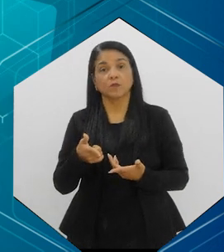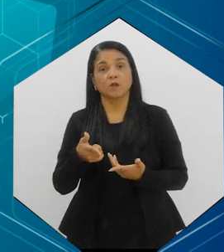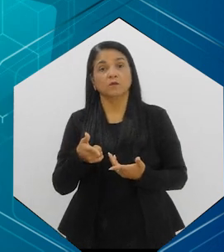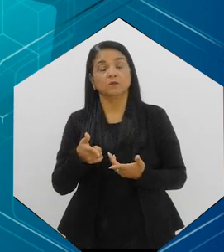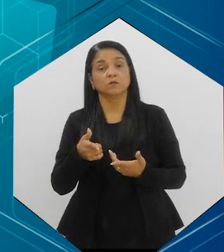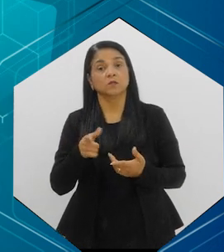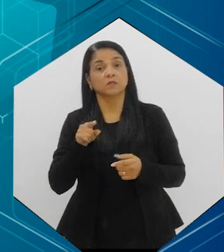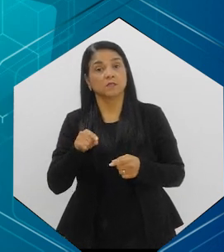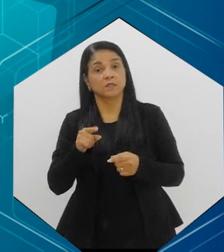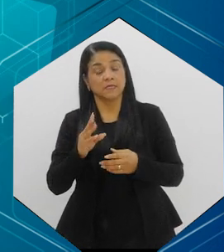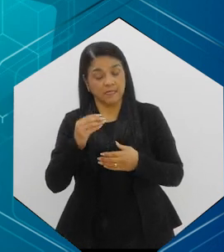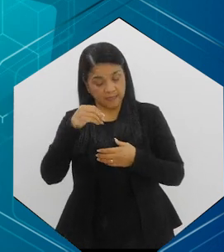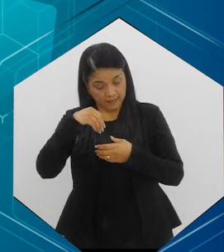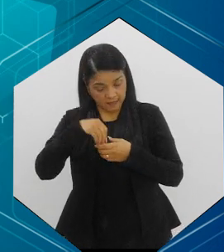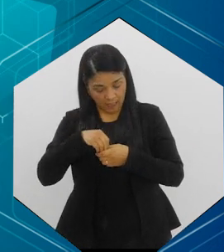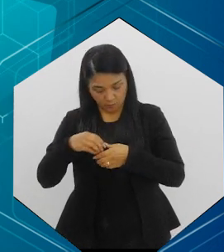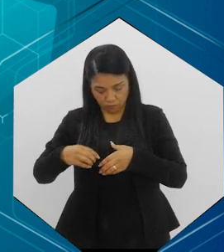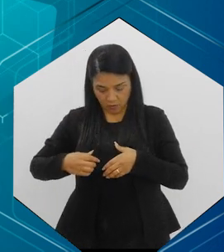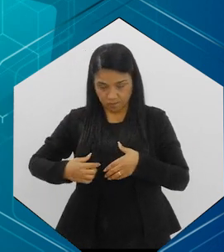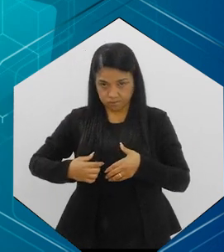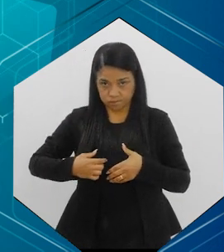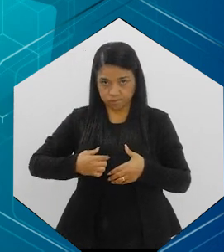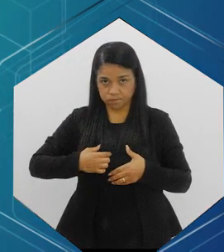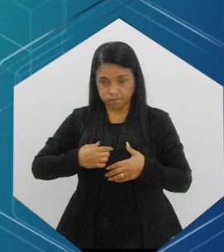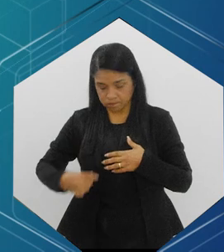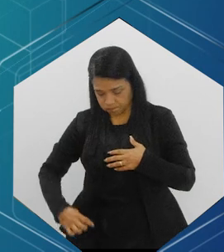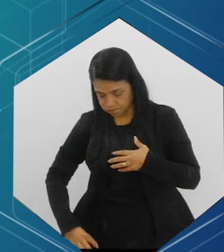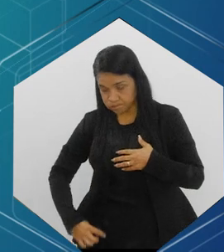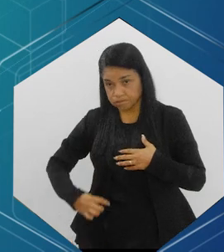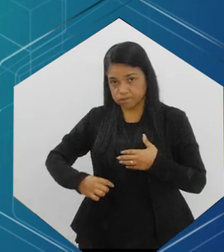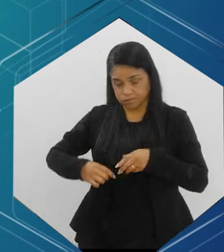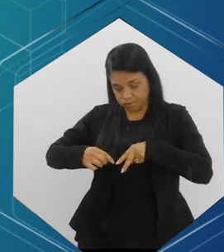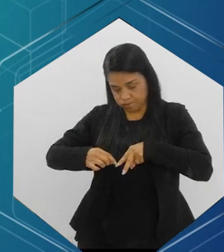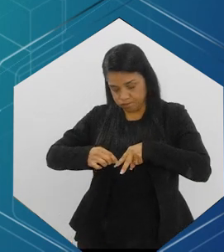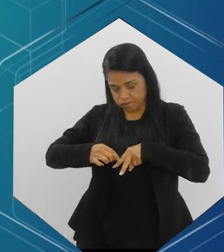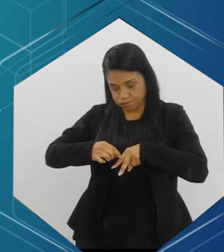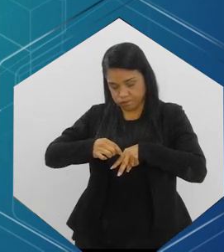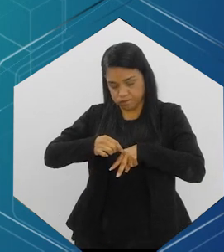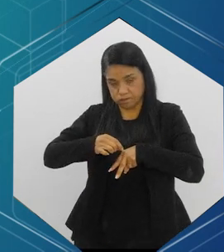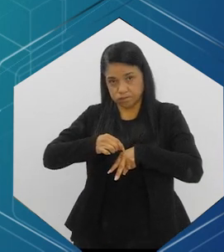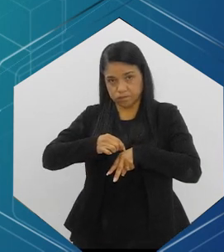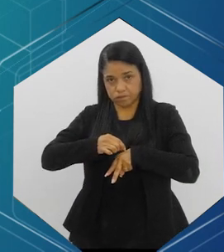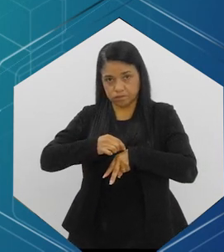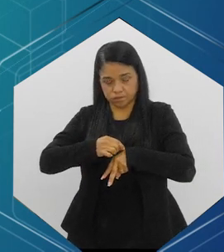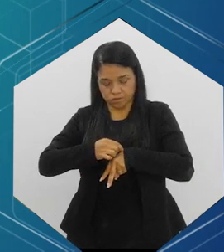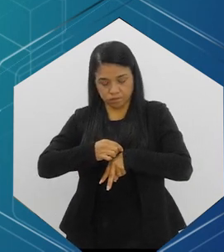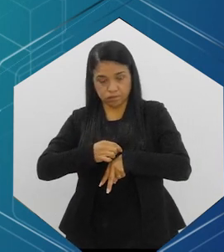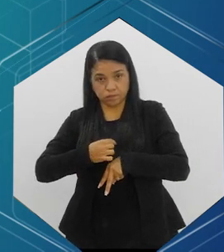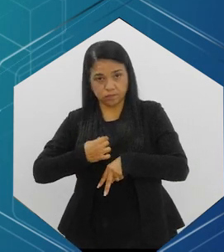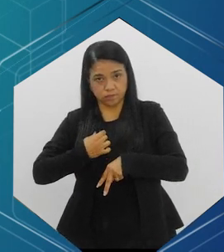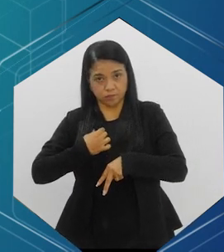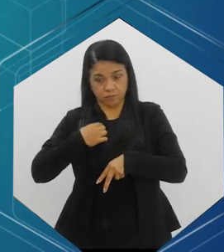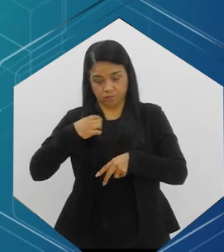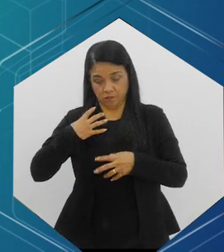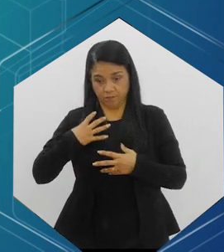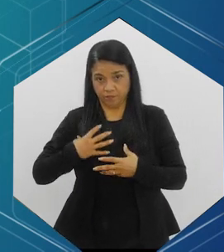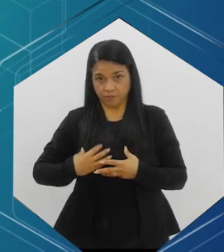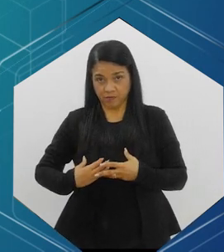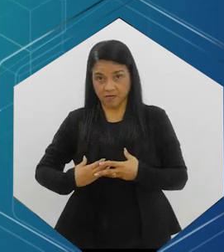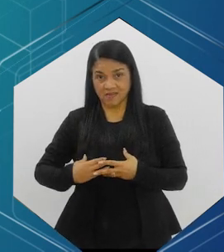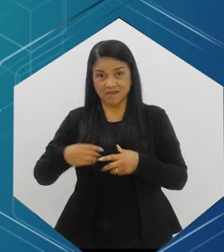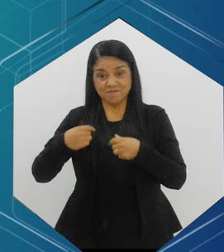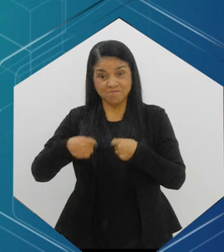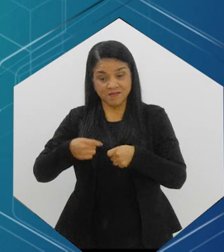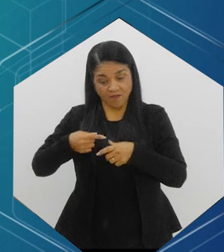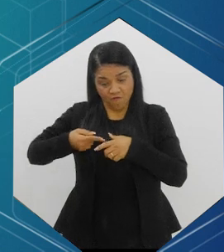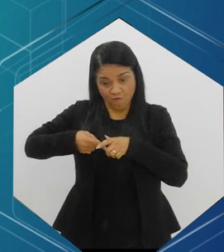O trombo que é formado dentro da safena, na tromboflebite superficial, ele, para alcançar o pulmão, ele tem que cair dentro do